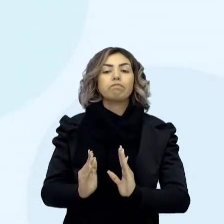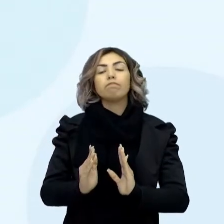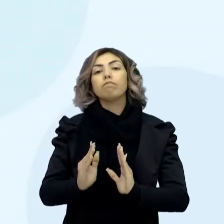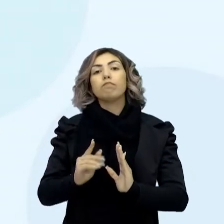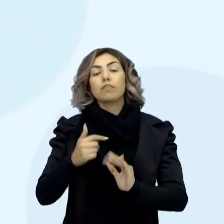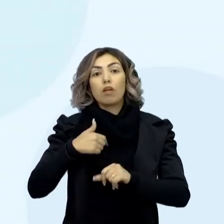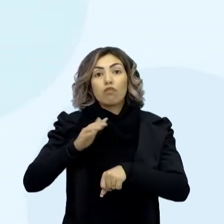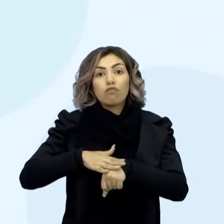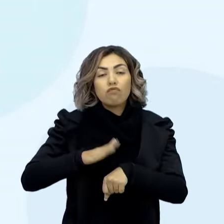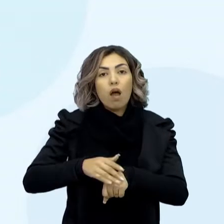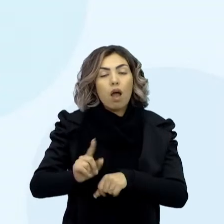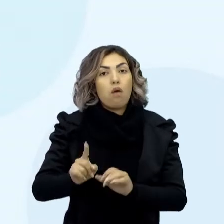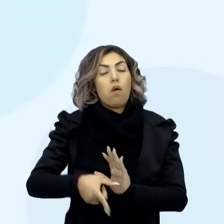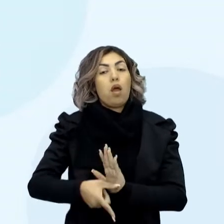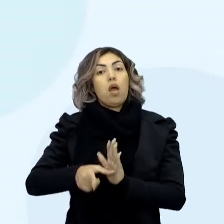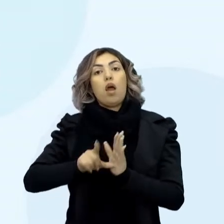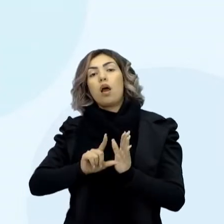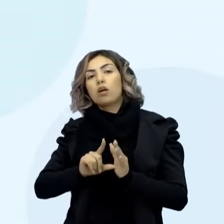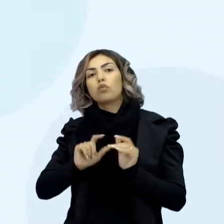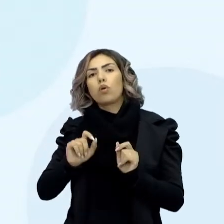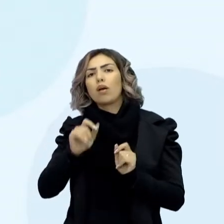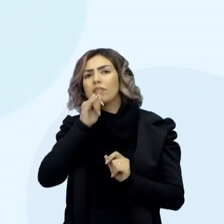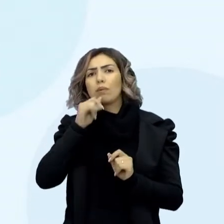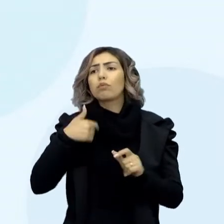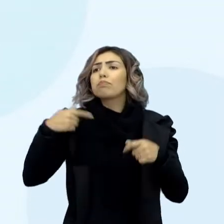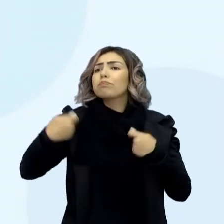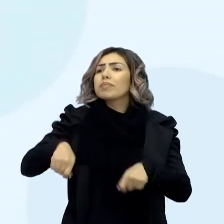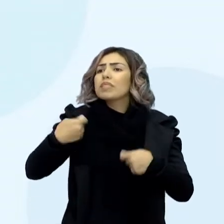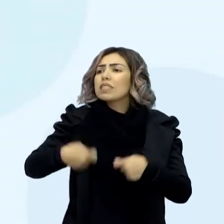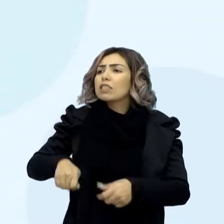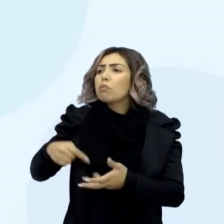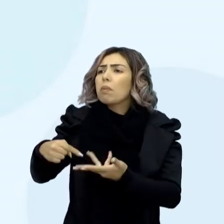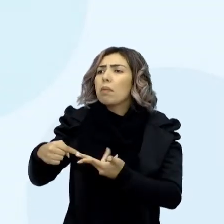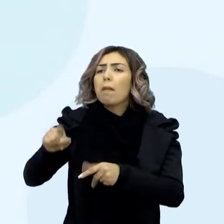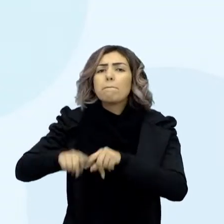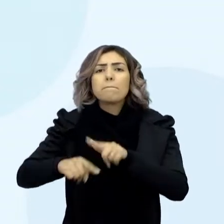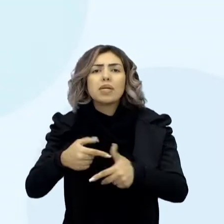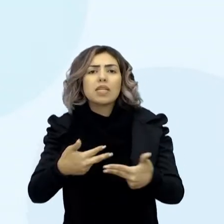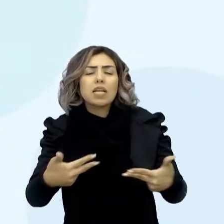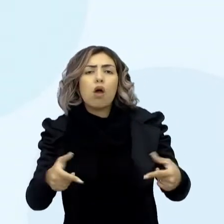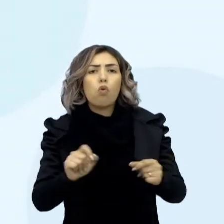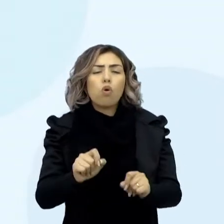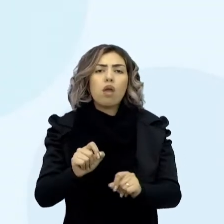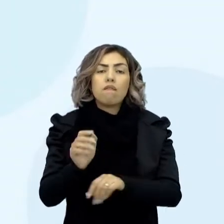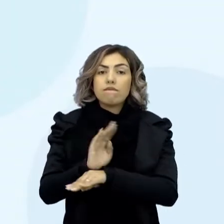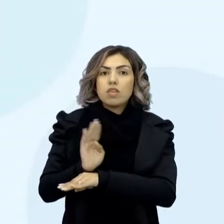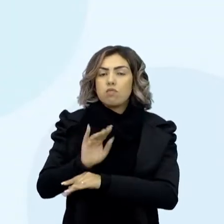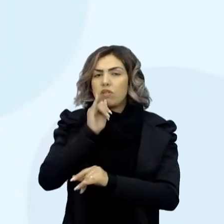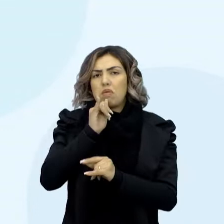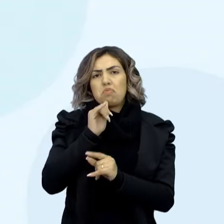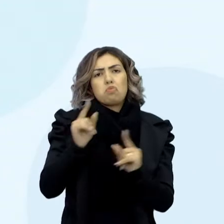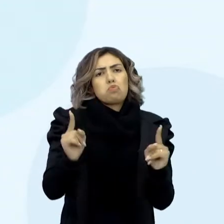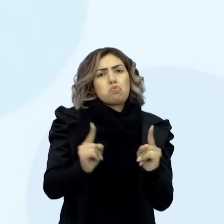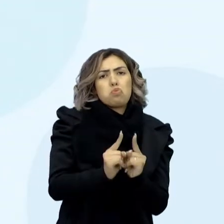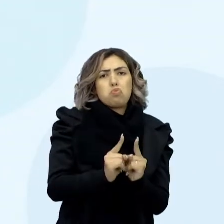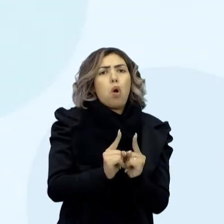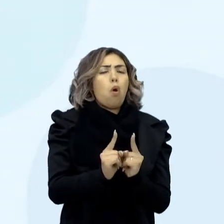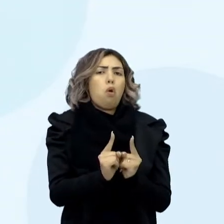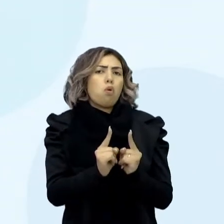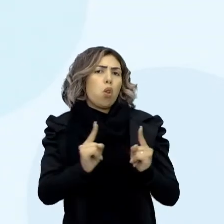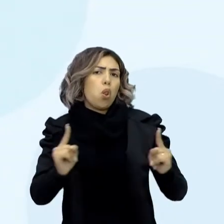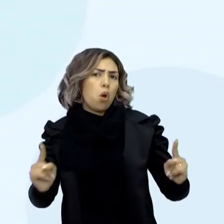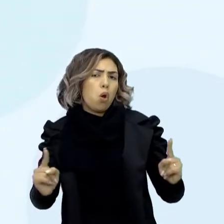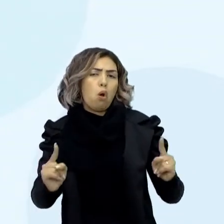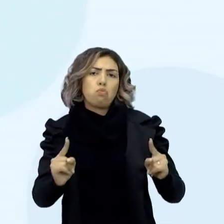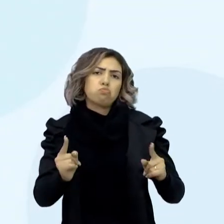os recursos, o que eu vou necessitar para fazer o meu vídeo, né? Seja ele um longa-metragem ou um curta-metragem, que é o